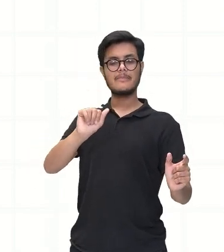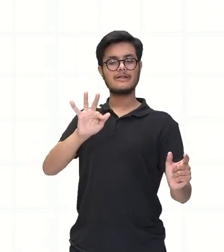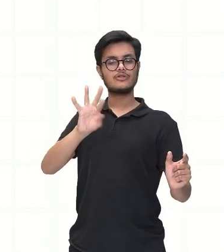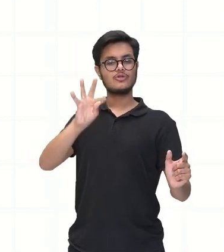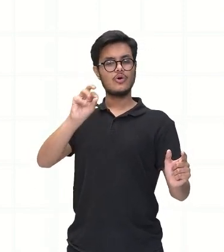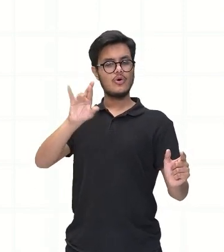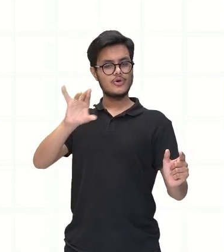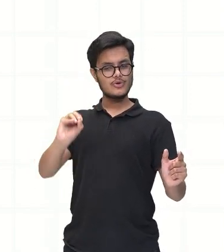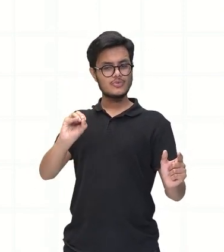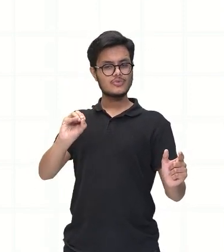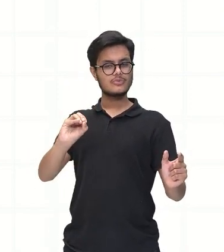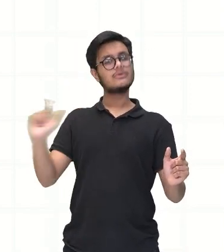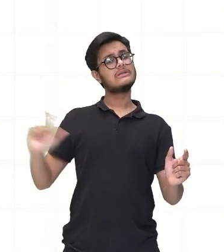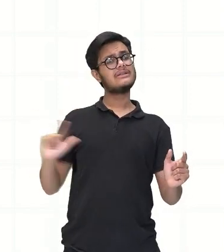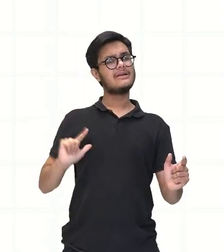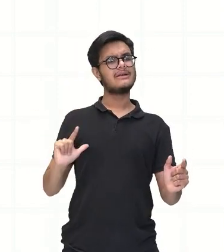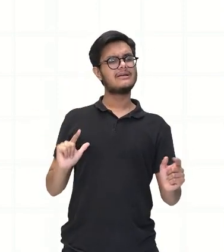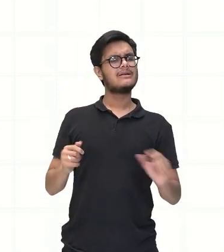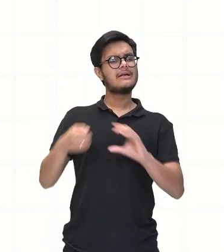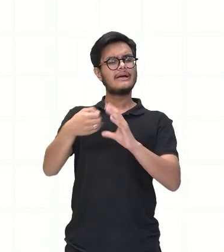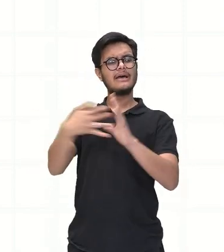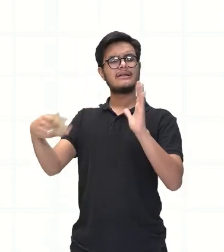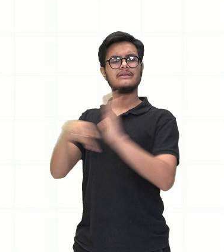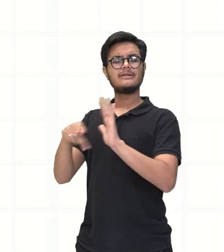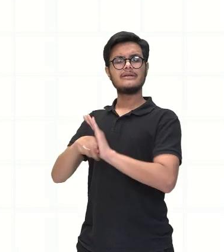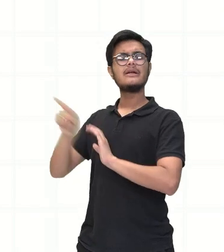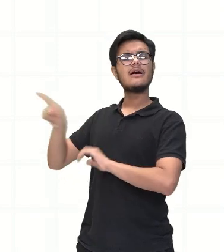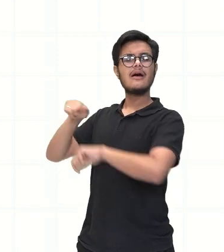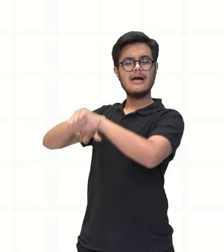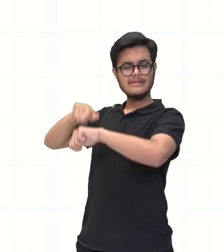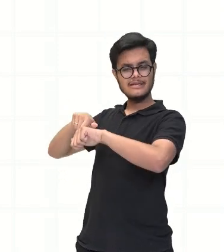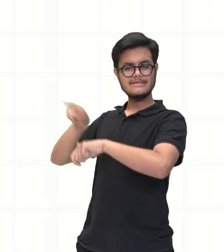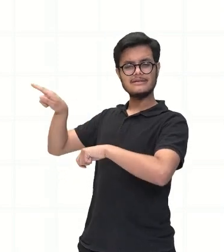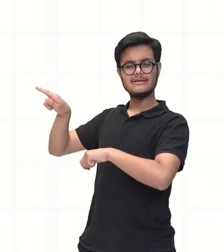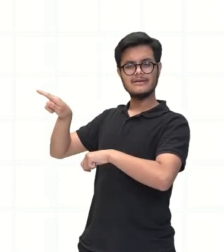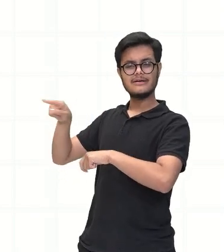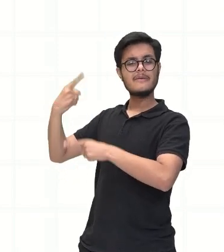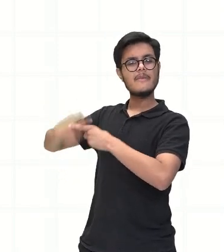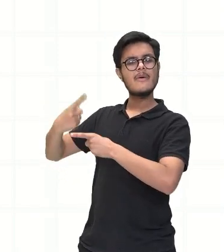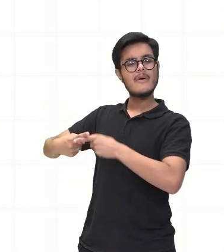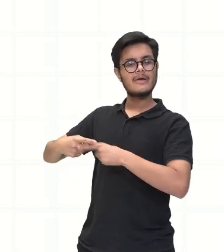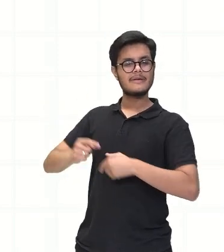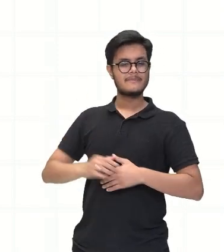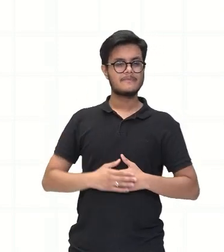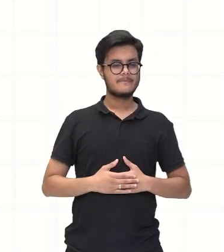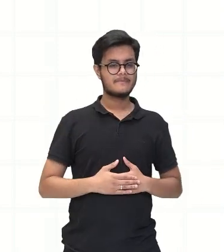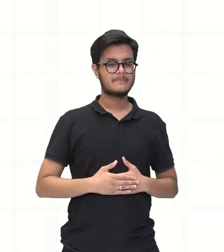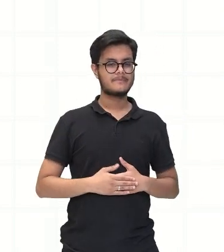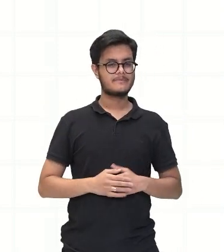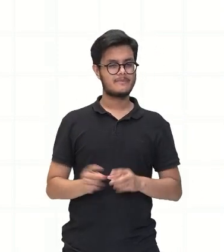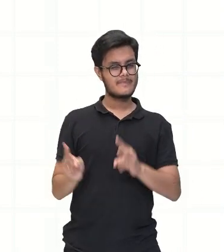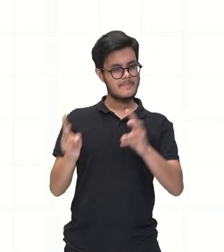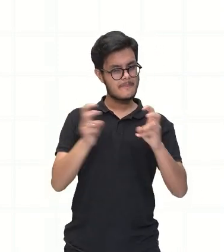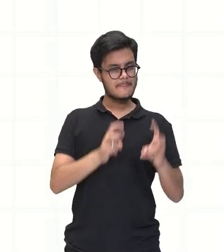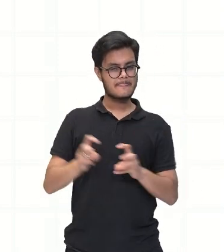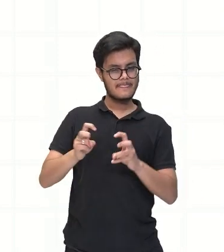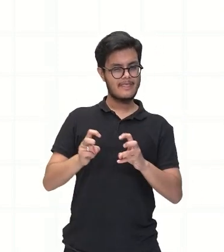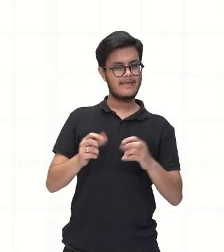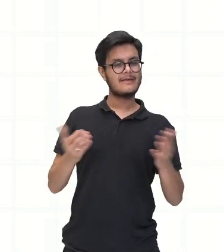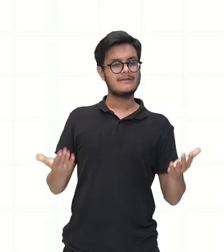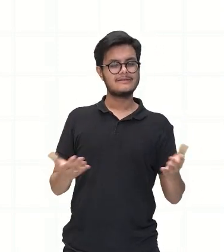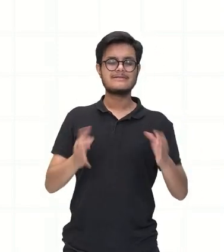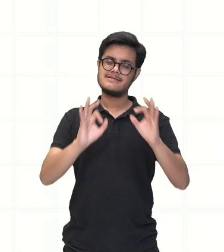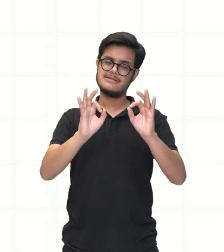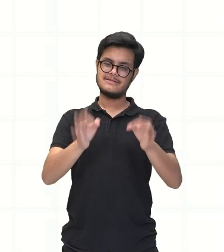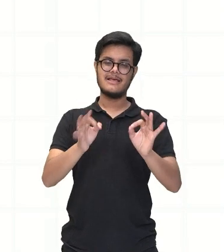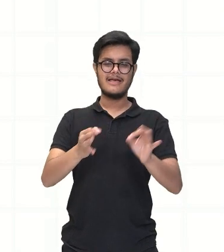anti-inflamatório tem? Observe aí as características. Observe as características. Por quê? Notaram?